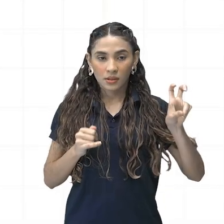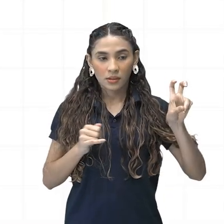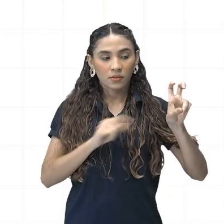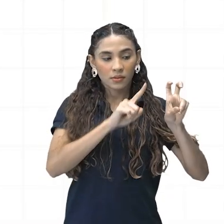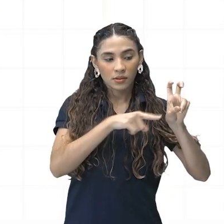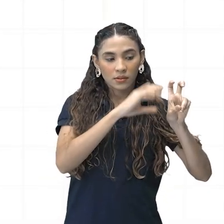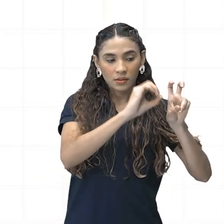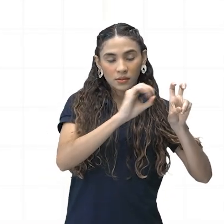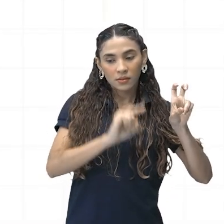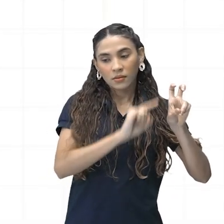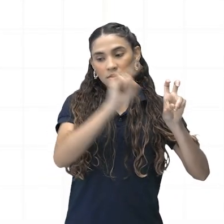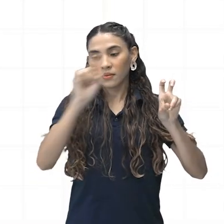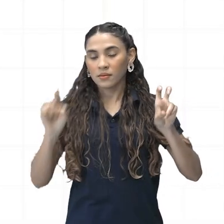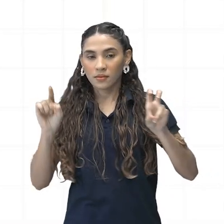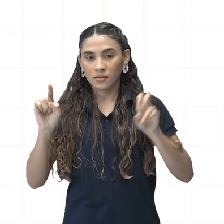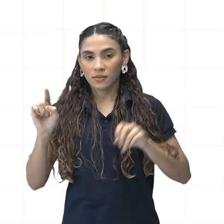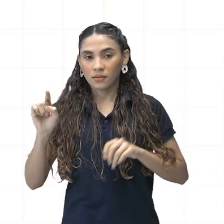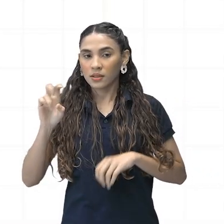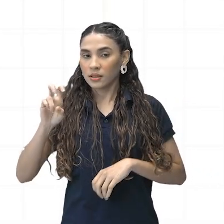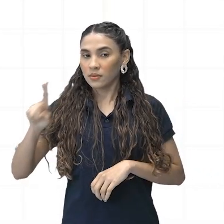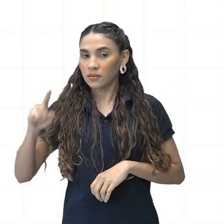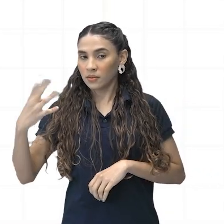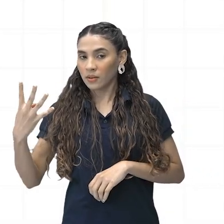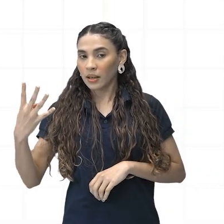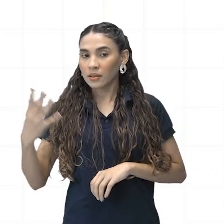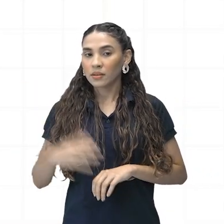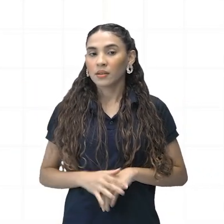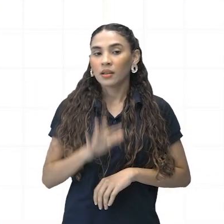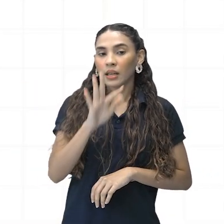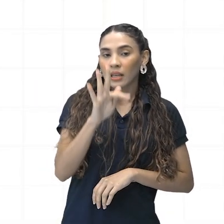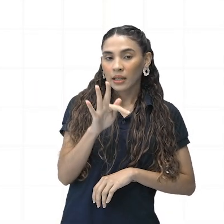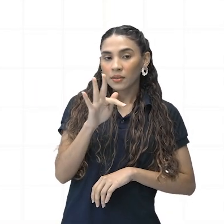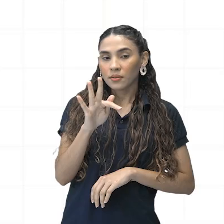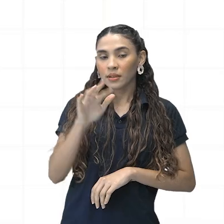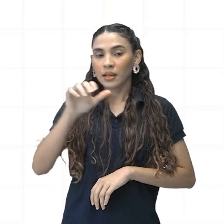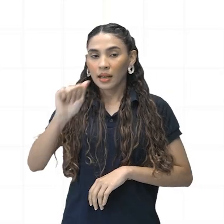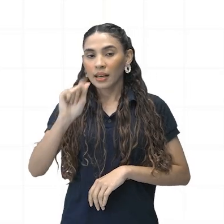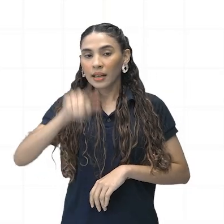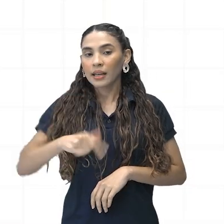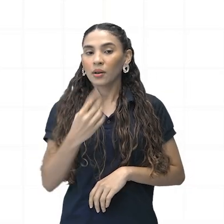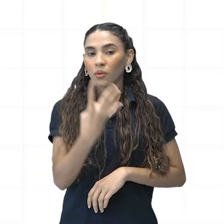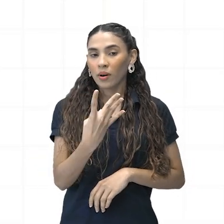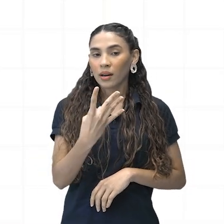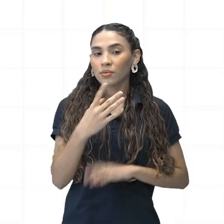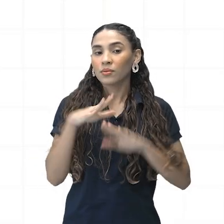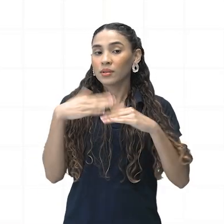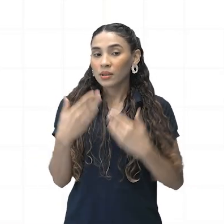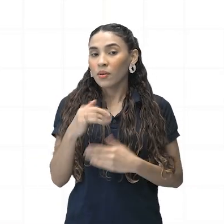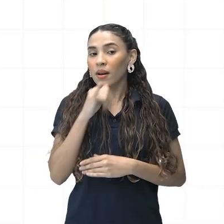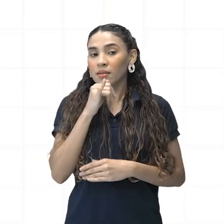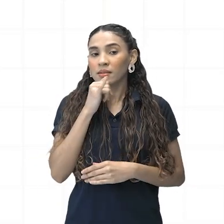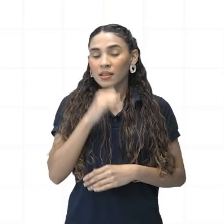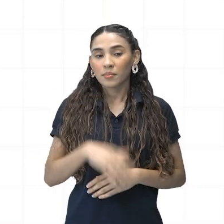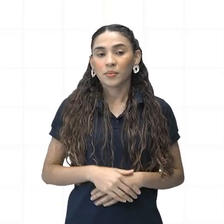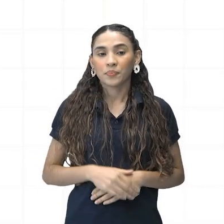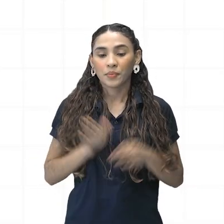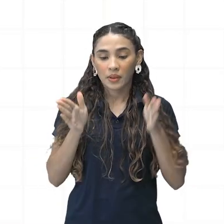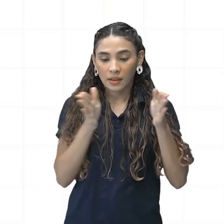entre 5 e 5,4, a frequência absoluta dela é 4, ou seja, tem